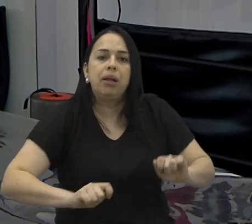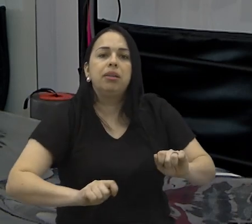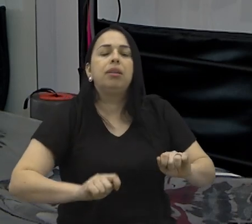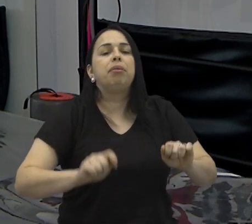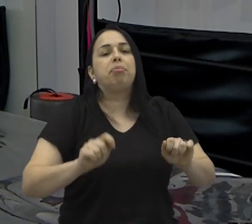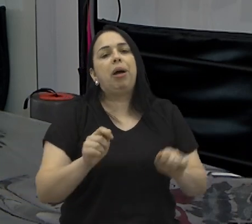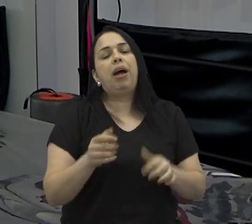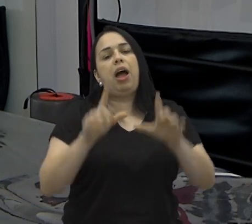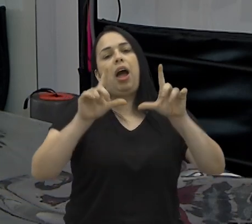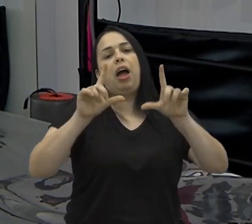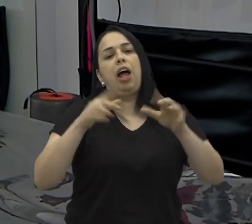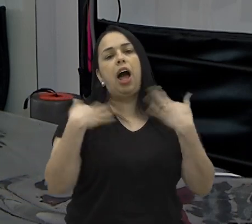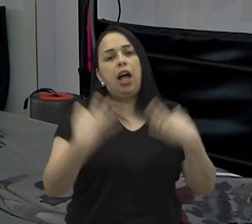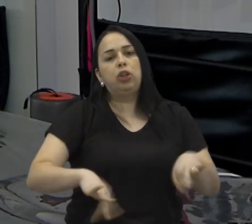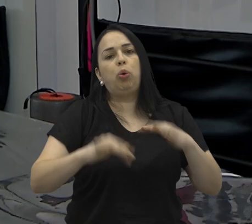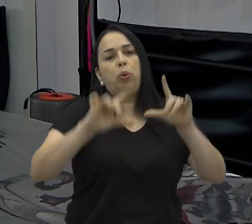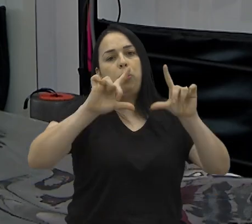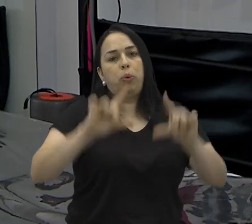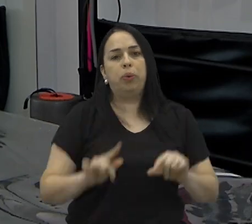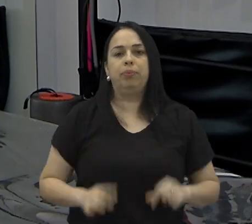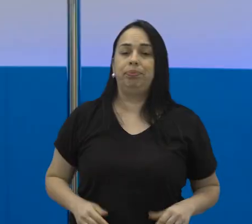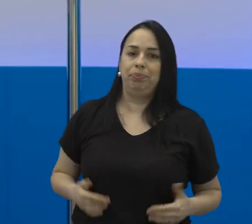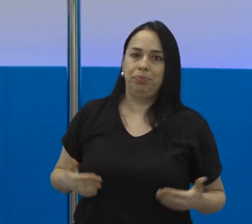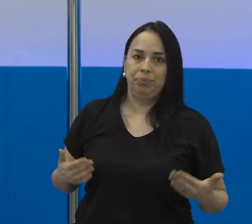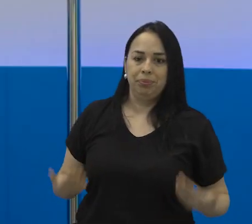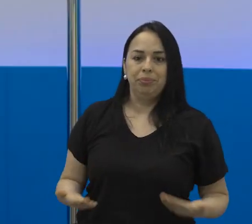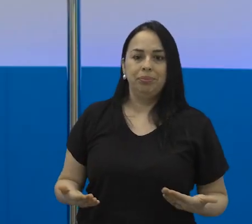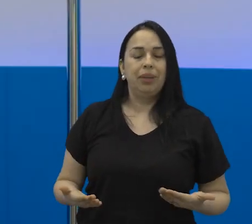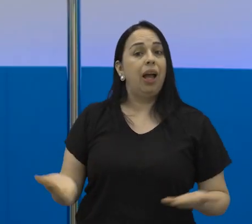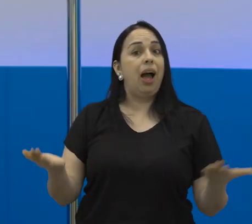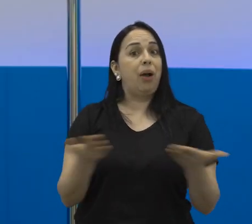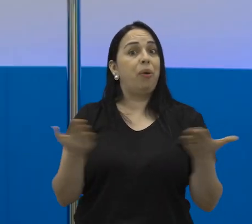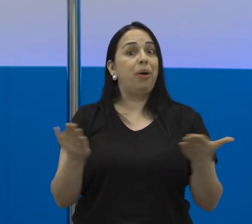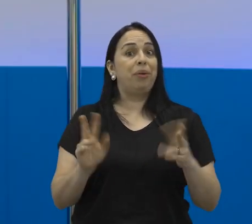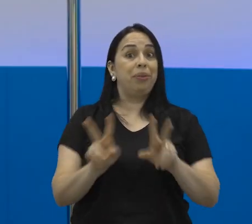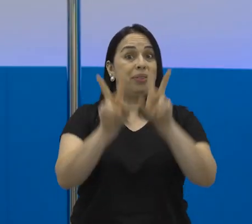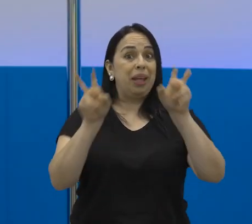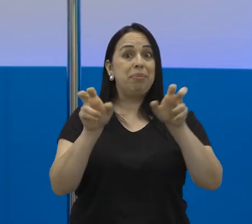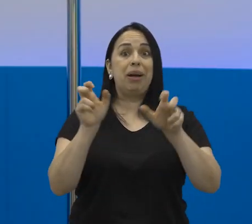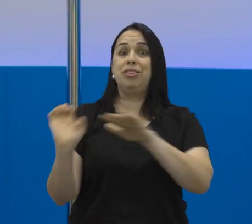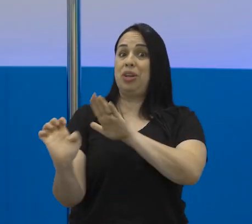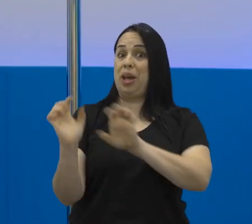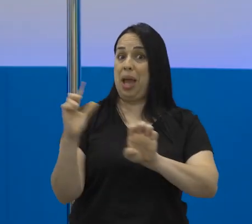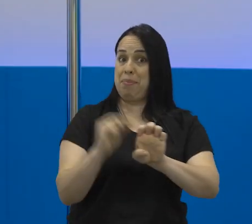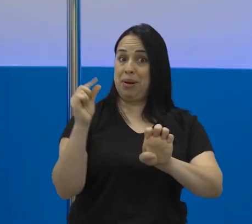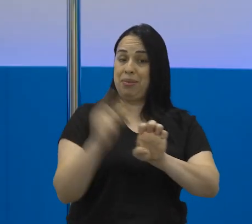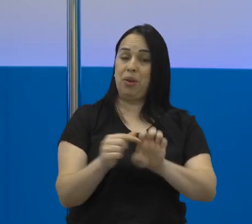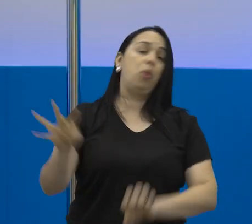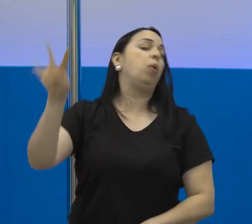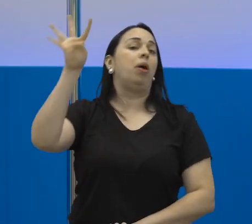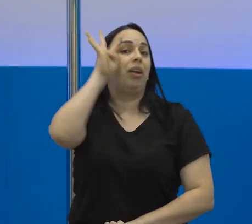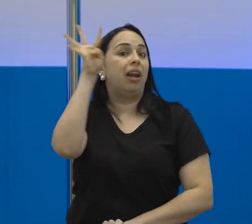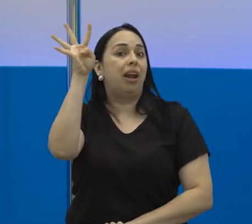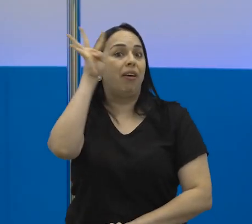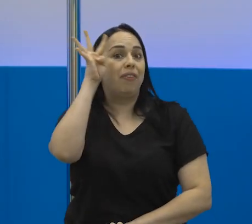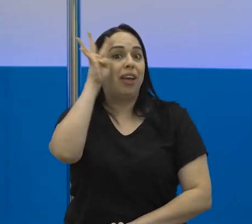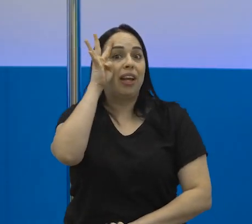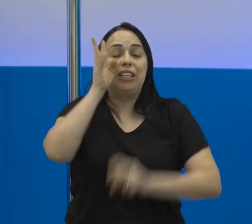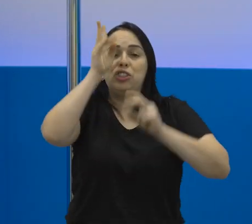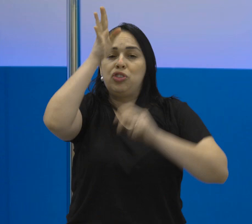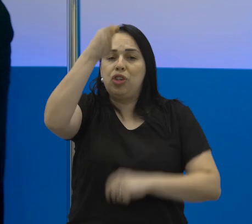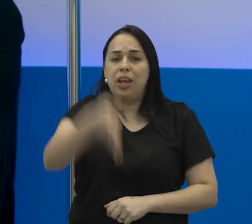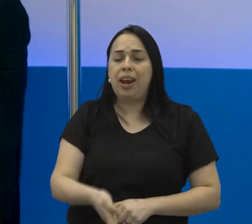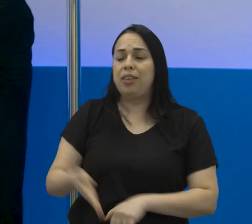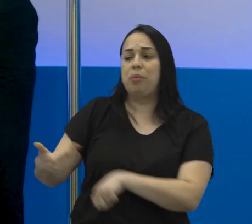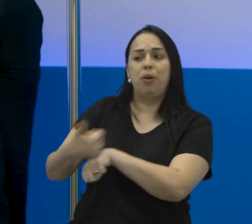com certeza as dores que essa pessoa tem durante o dia. Nosso assunto agora é empreendedorismo. Toda quarta-feira, analistas